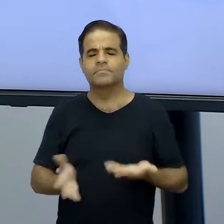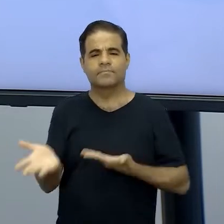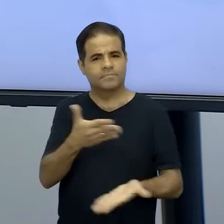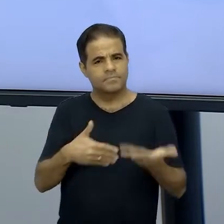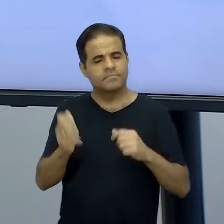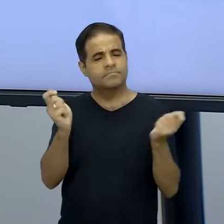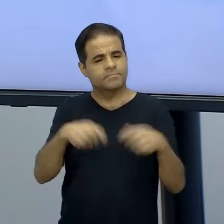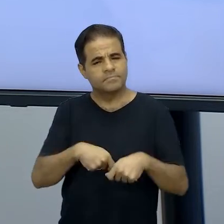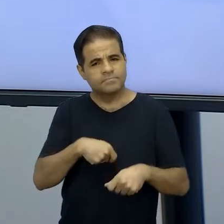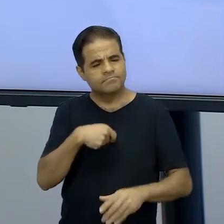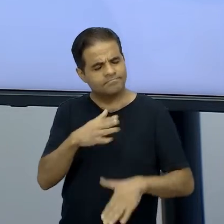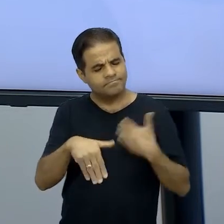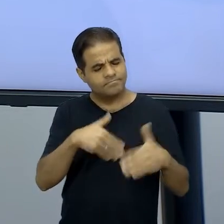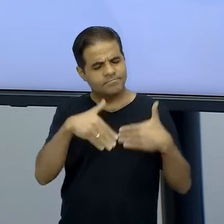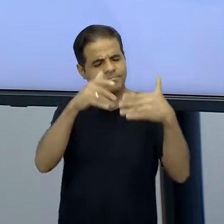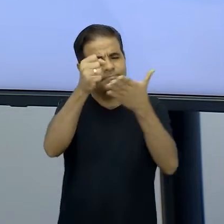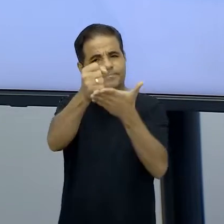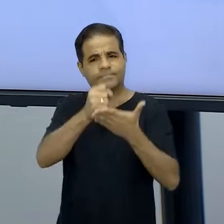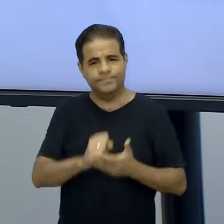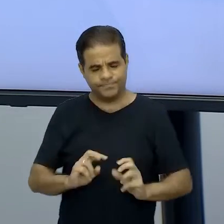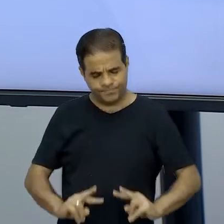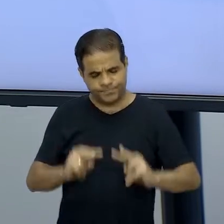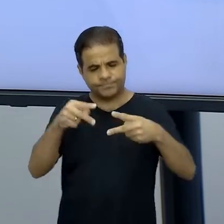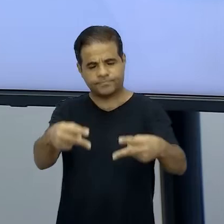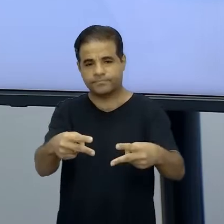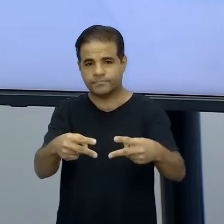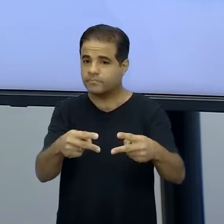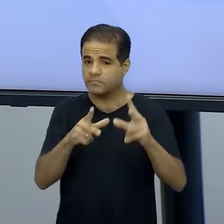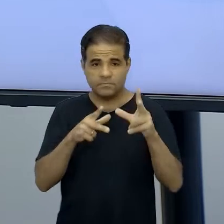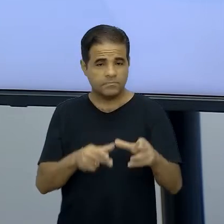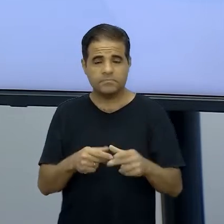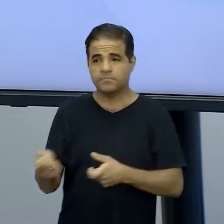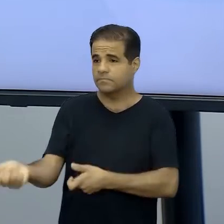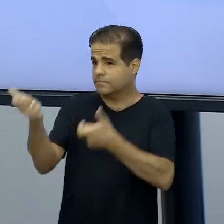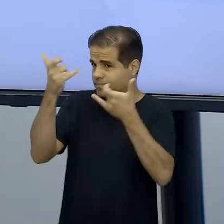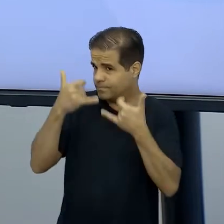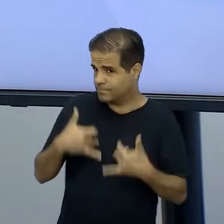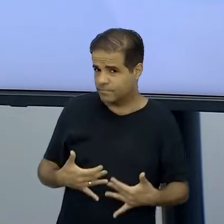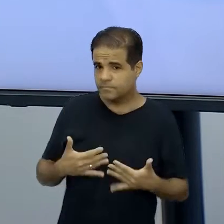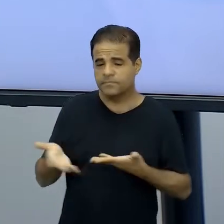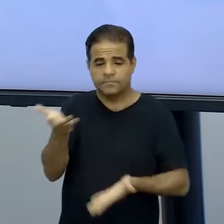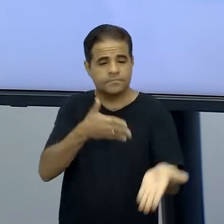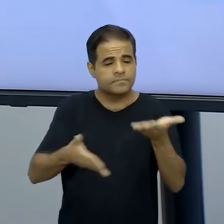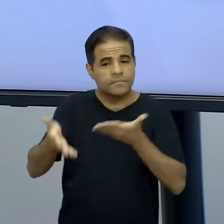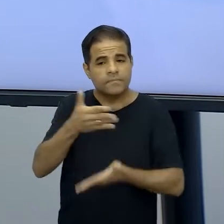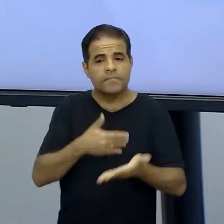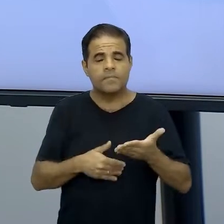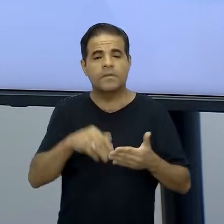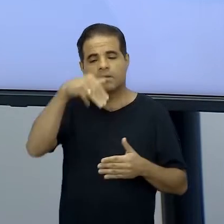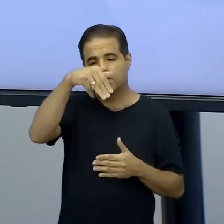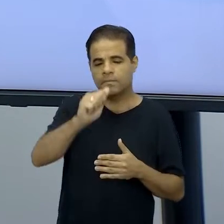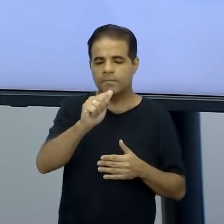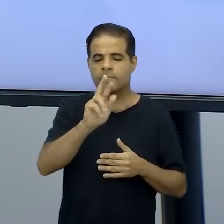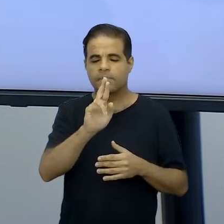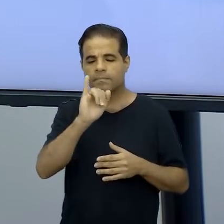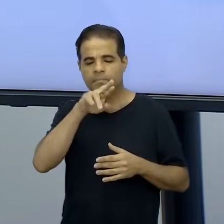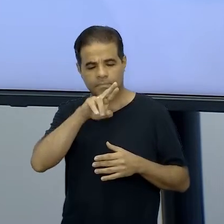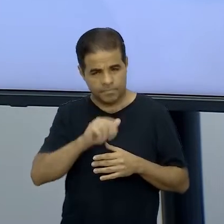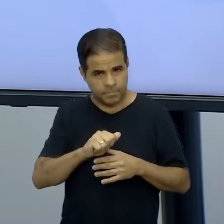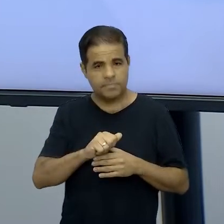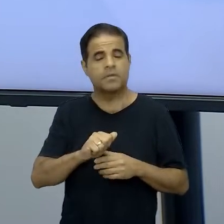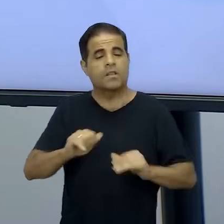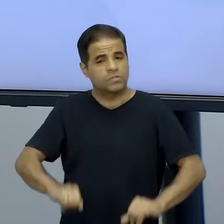podem realmente trazer um link, né? Como a gente se comoveu aqui com essa relação da Marina, né?